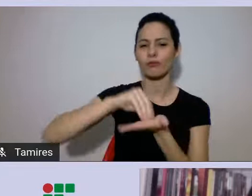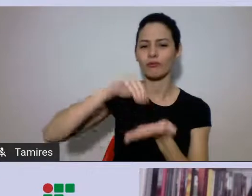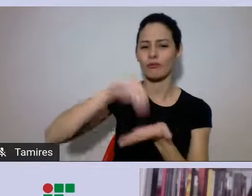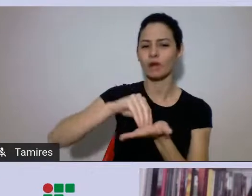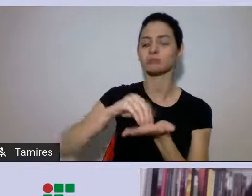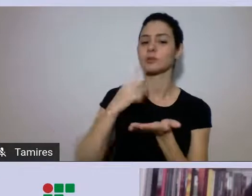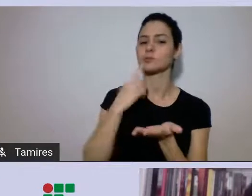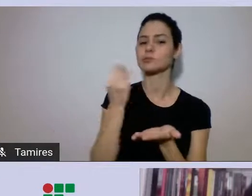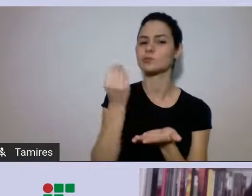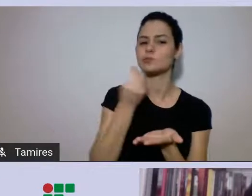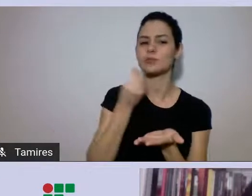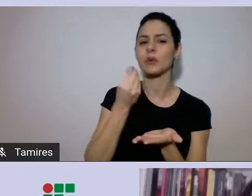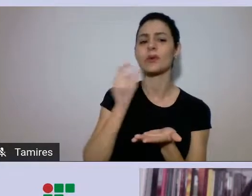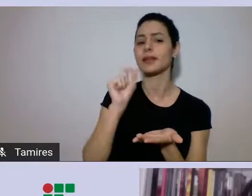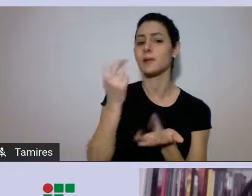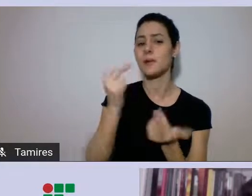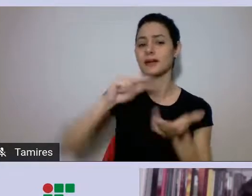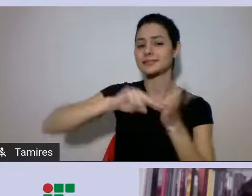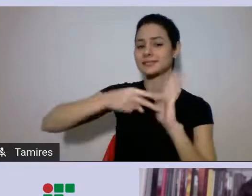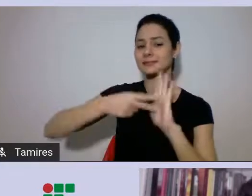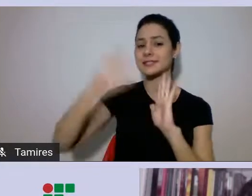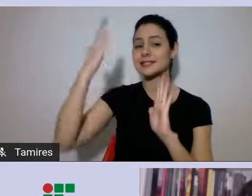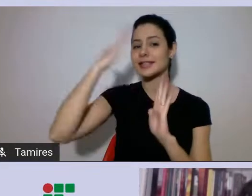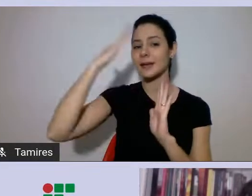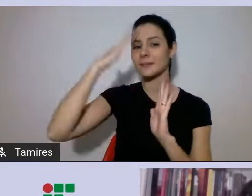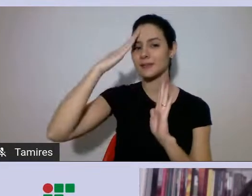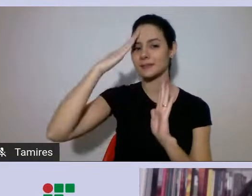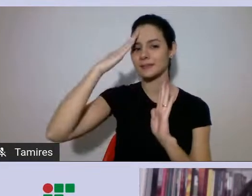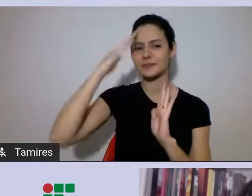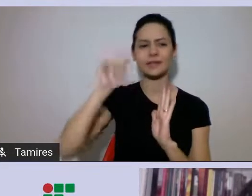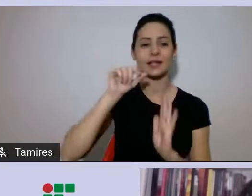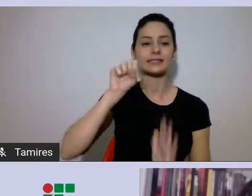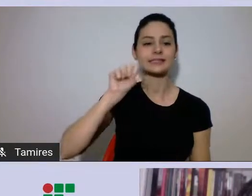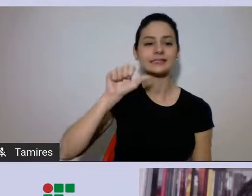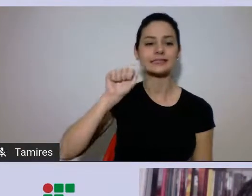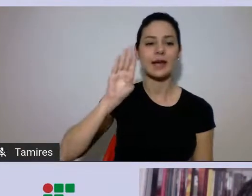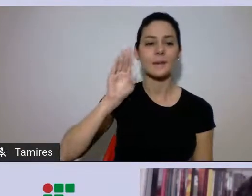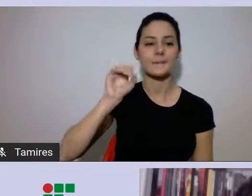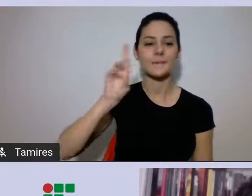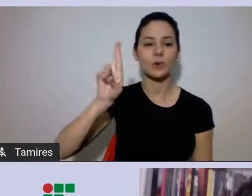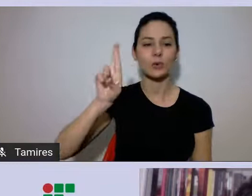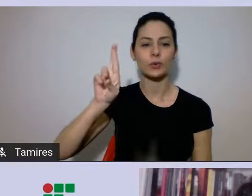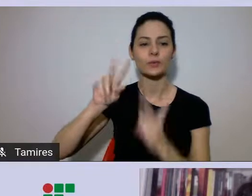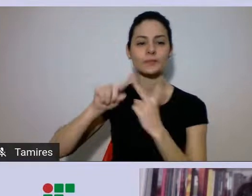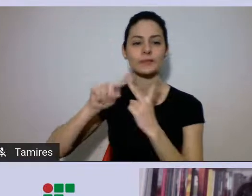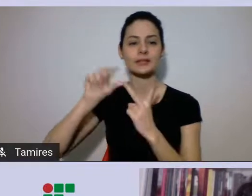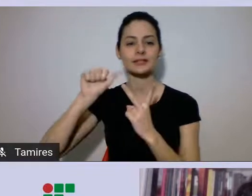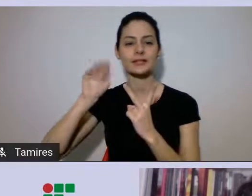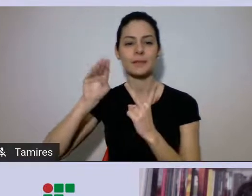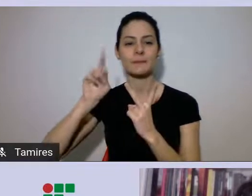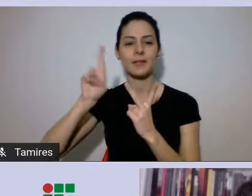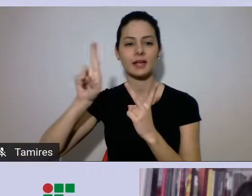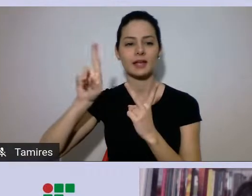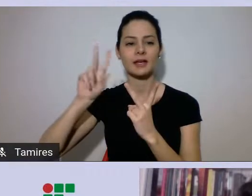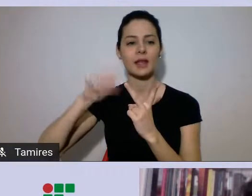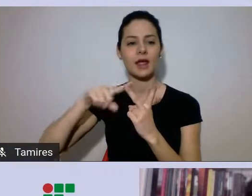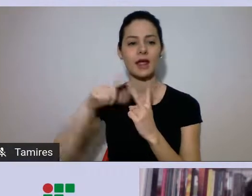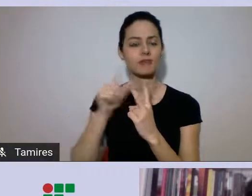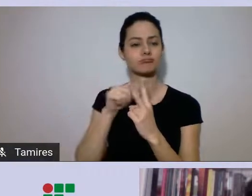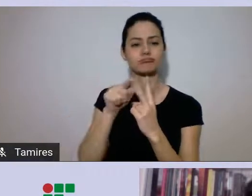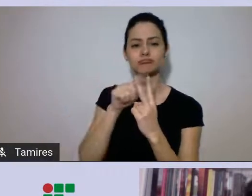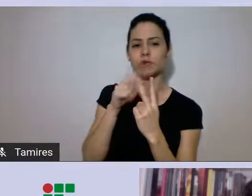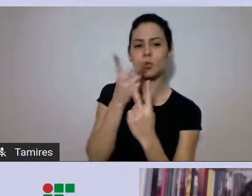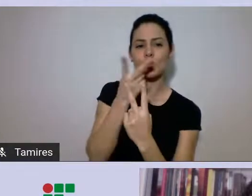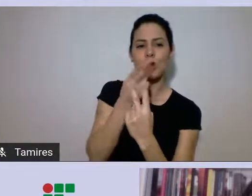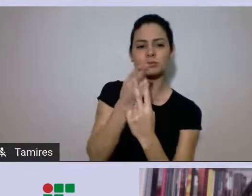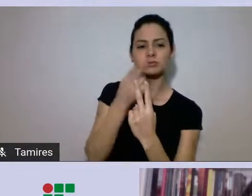são saberes. O sentido original da palavra sabor e saber imbrica-se em uma raiz latina comum,